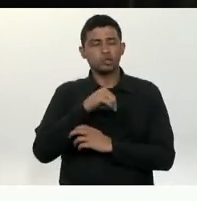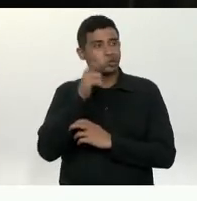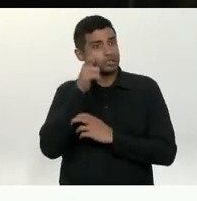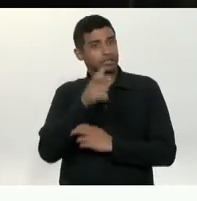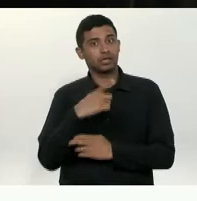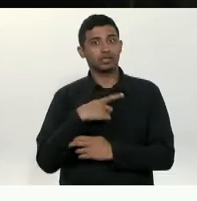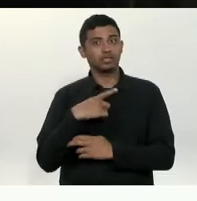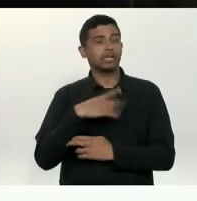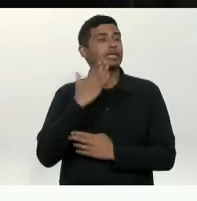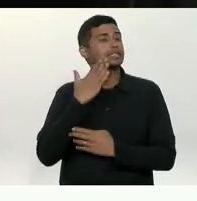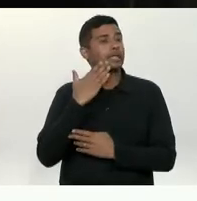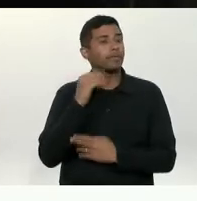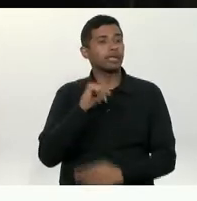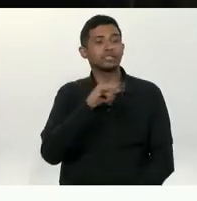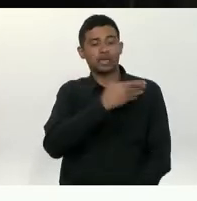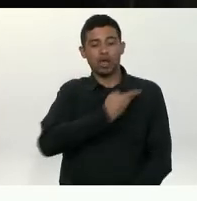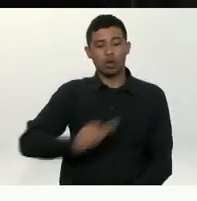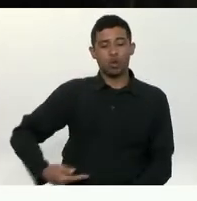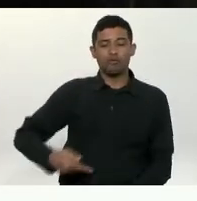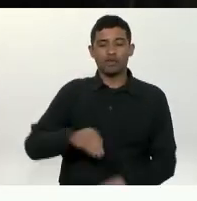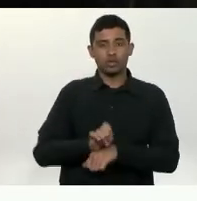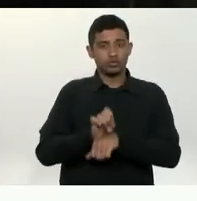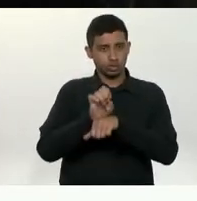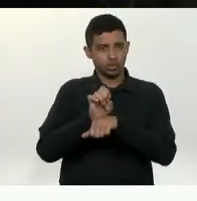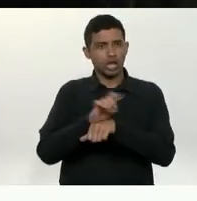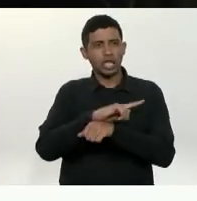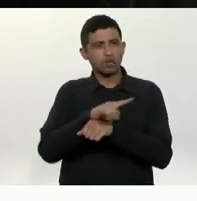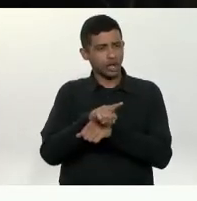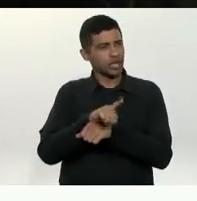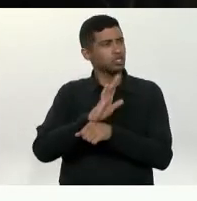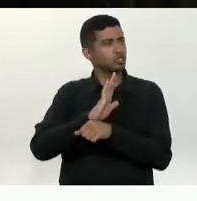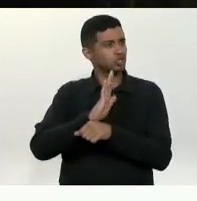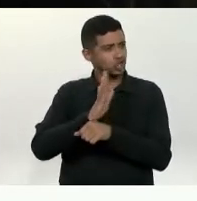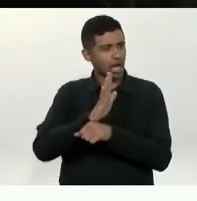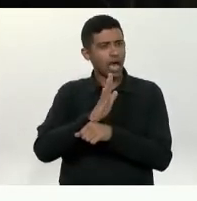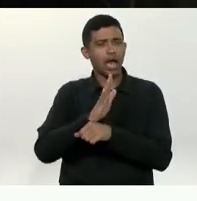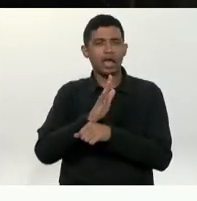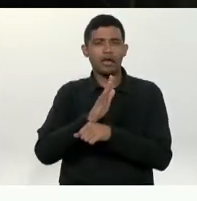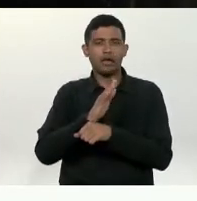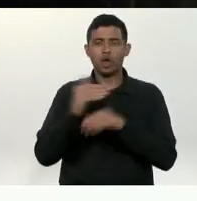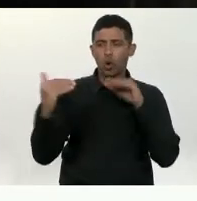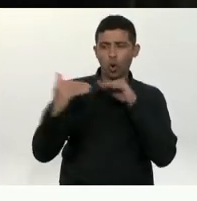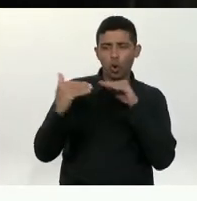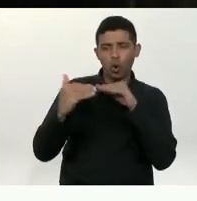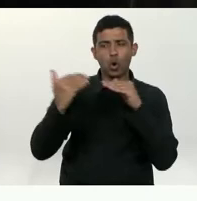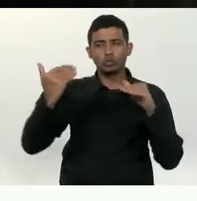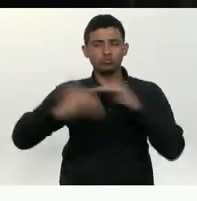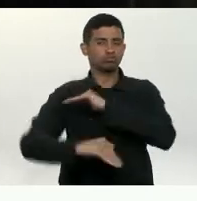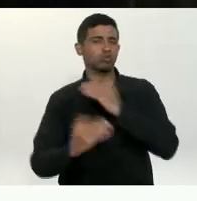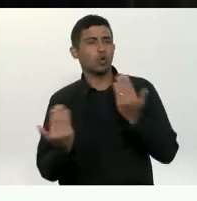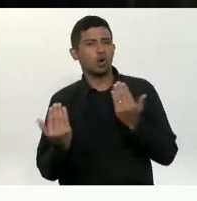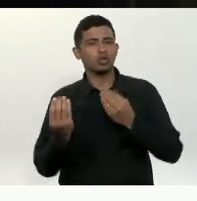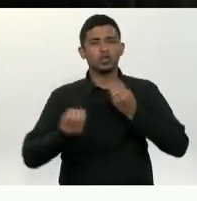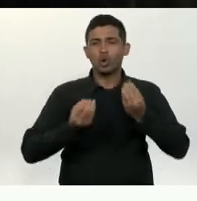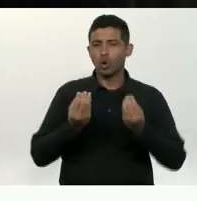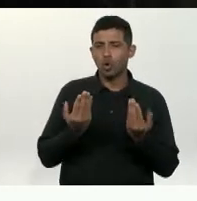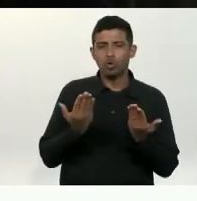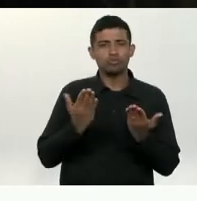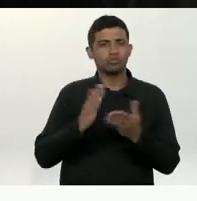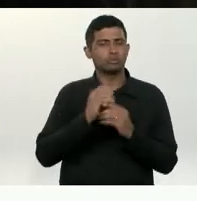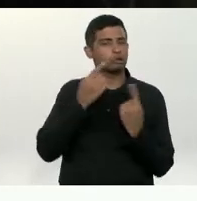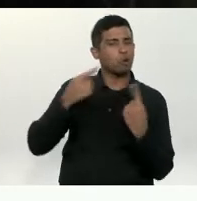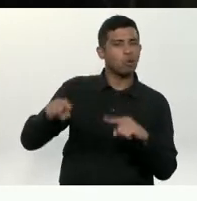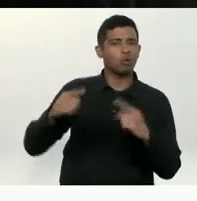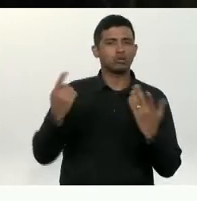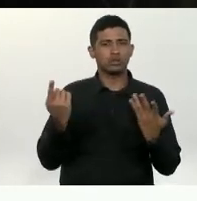interessa muito, saber se o governo do Estado tem um posicionamento, se ele é a favor da renovação, ou se ele é a favor, ou se